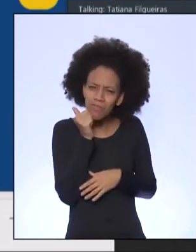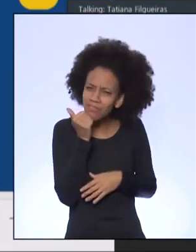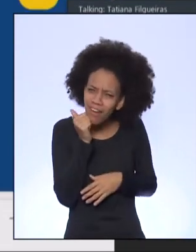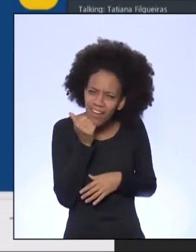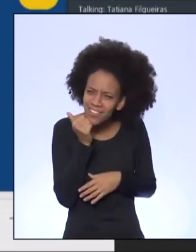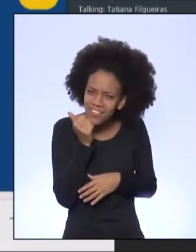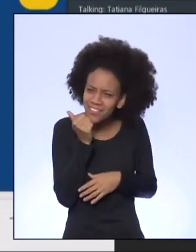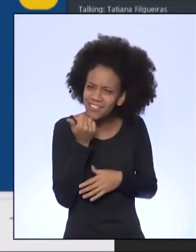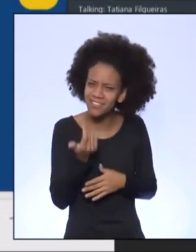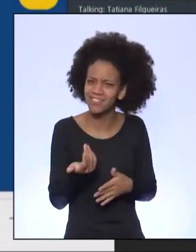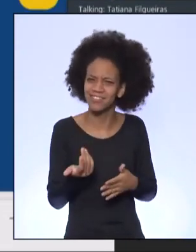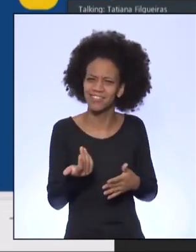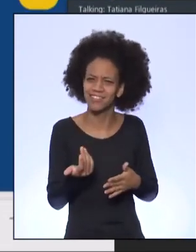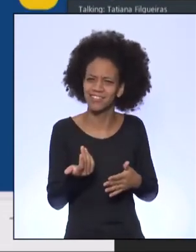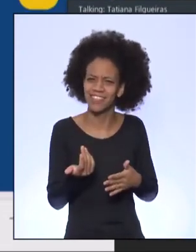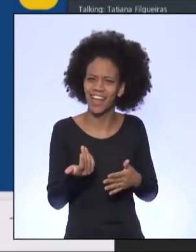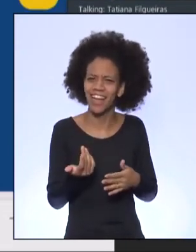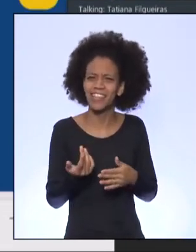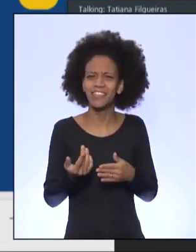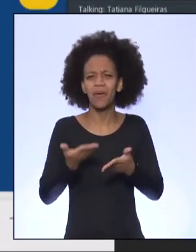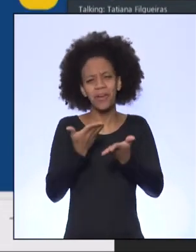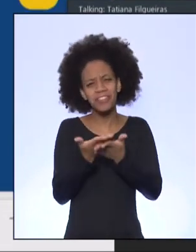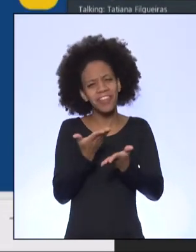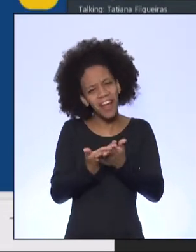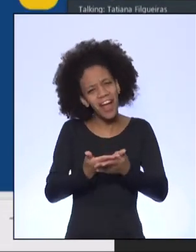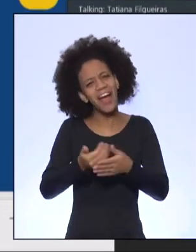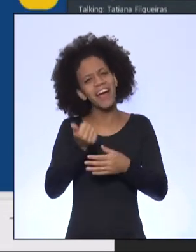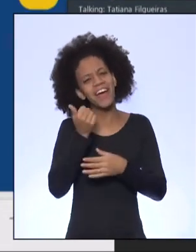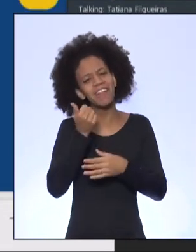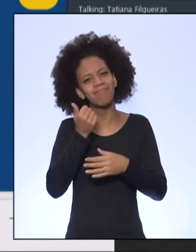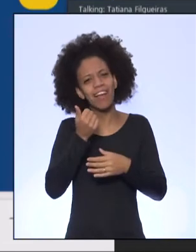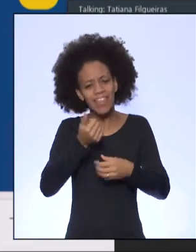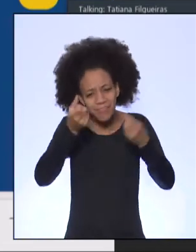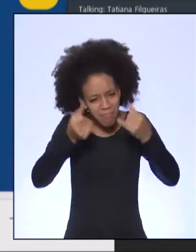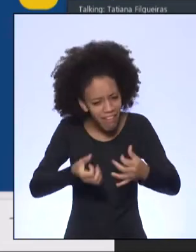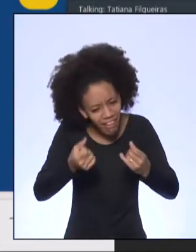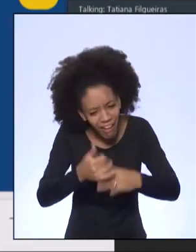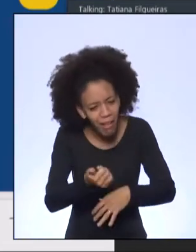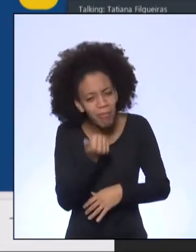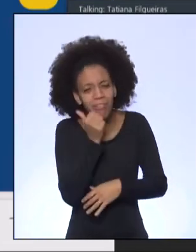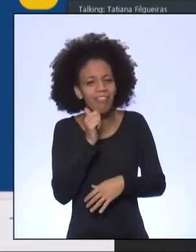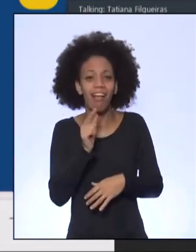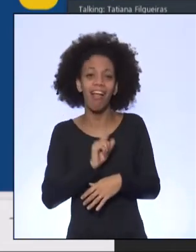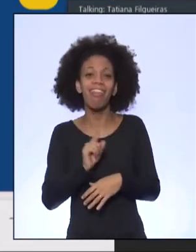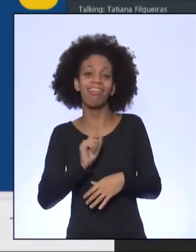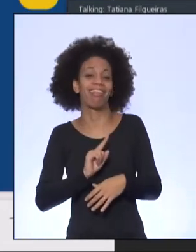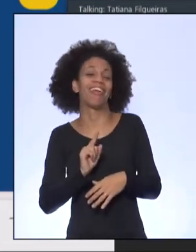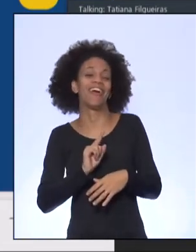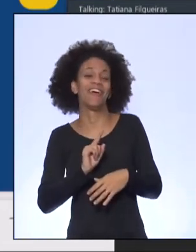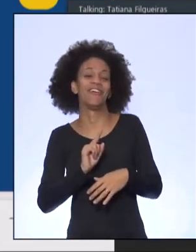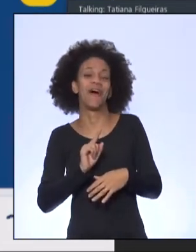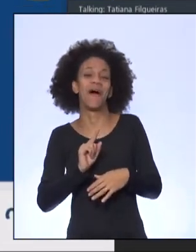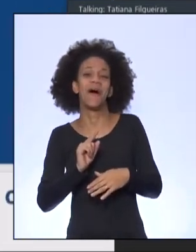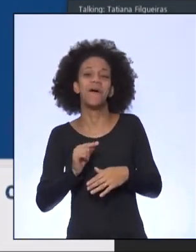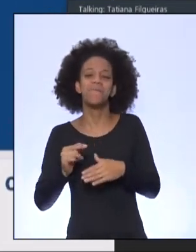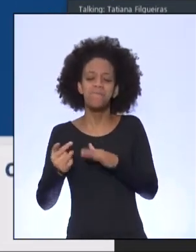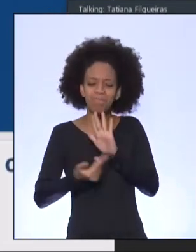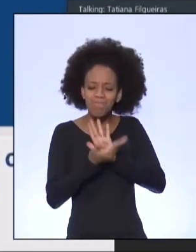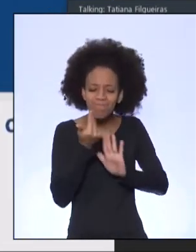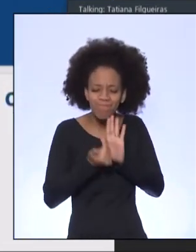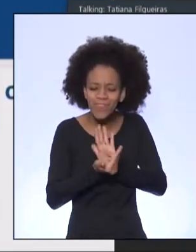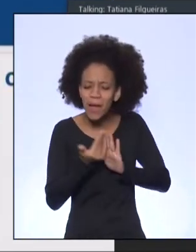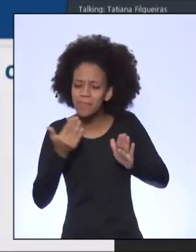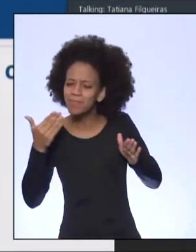descolada da sala de aula, que está lá para os cientistas. Muito pelo contrário, ela é desenhada para chegar em sala de aula.